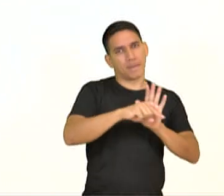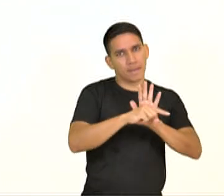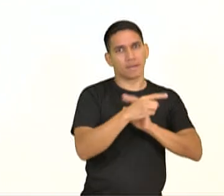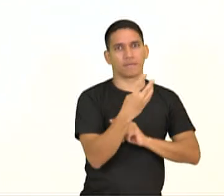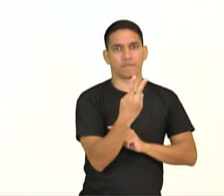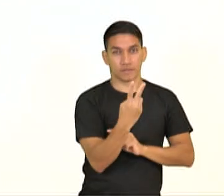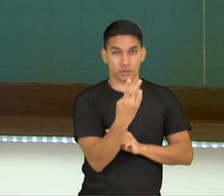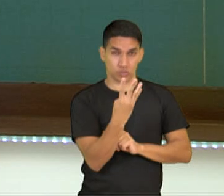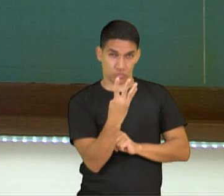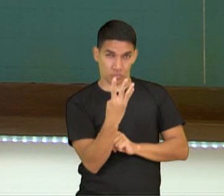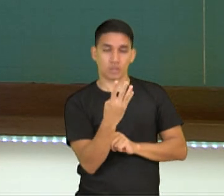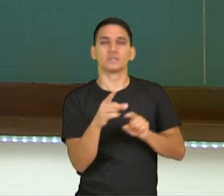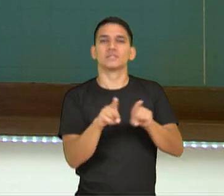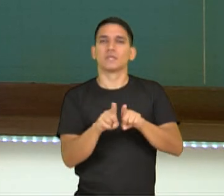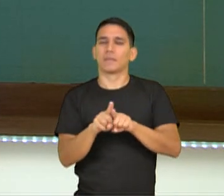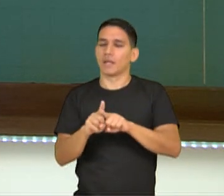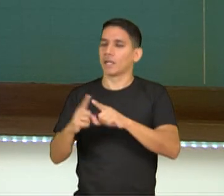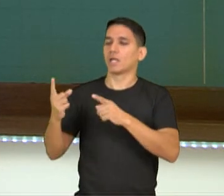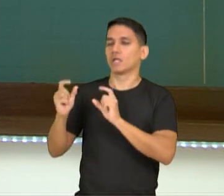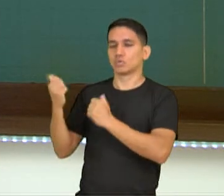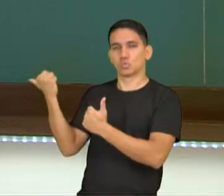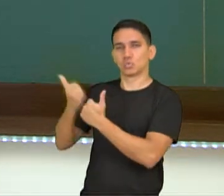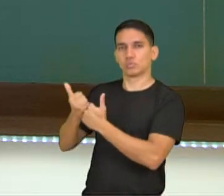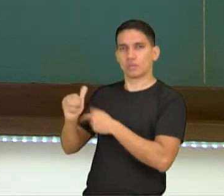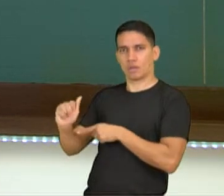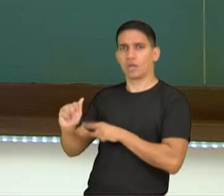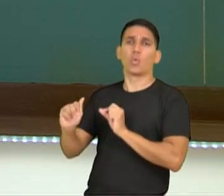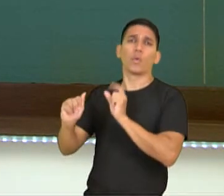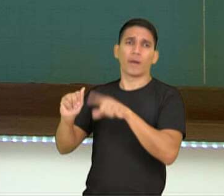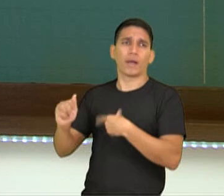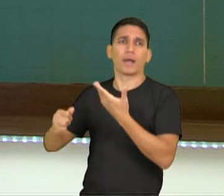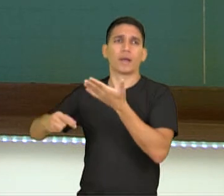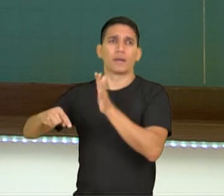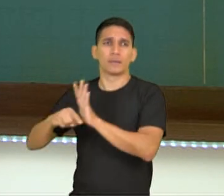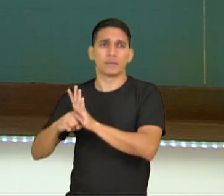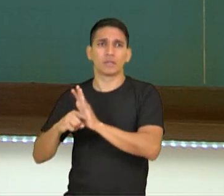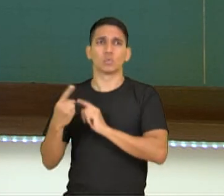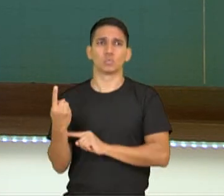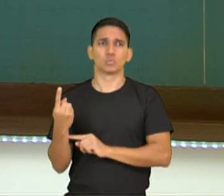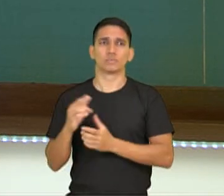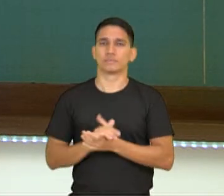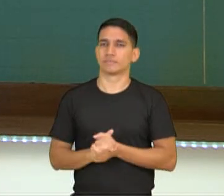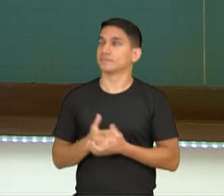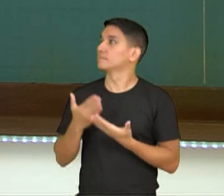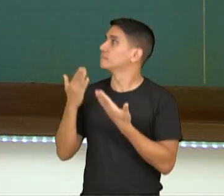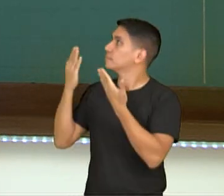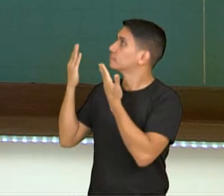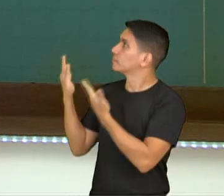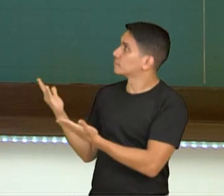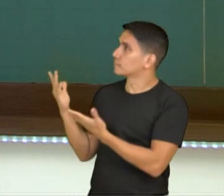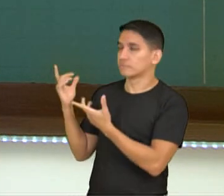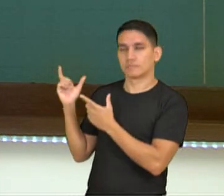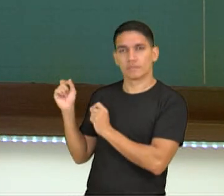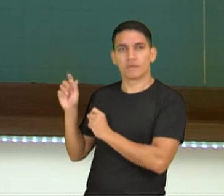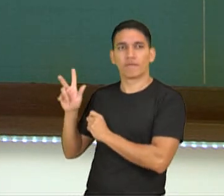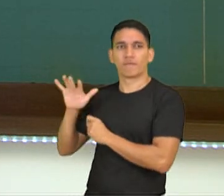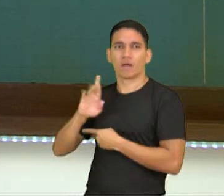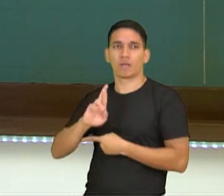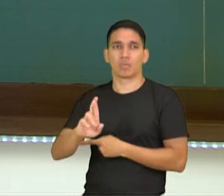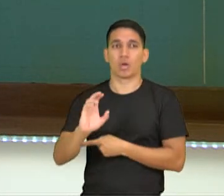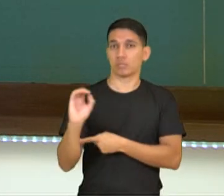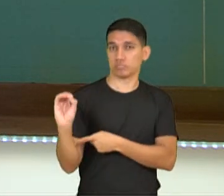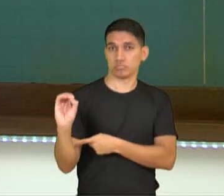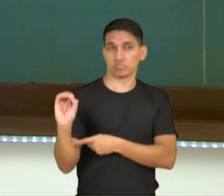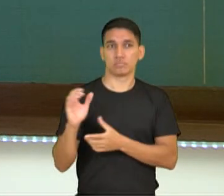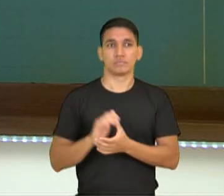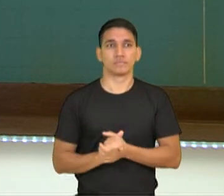que é menos 1 nesse caso. Então, vamos encontrar para x', nós temos que vai ficar ali 0 divididos por menos 2, que vai dar 0.